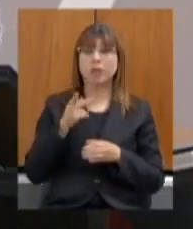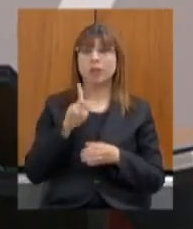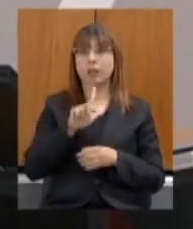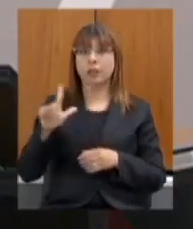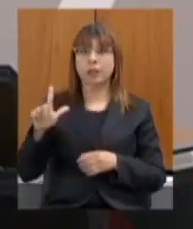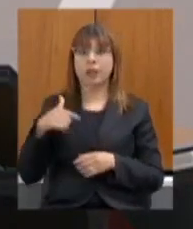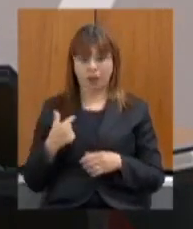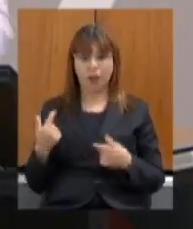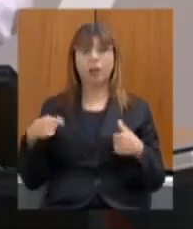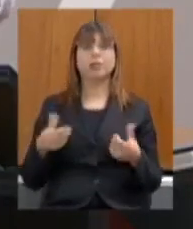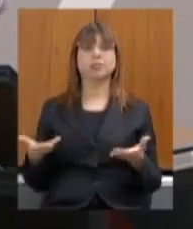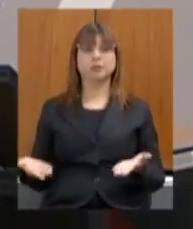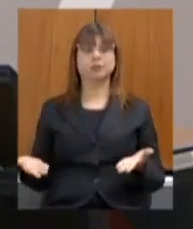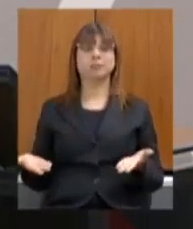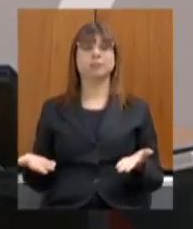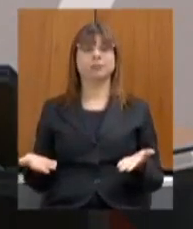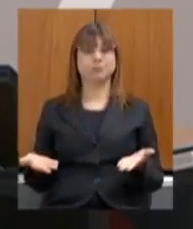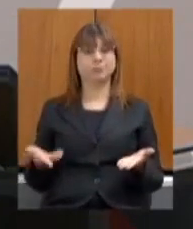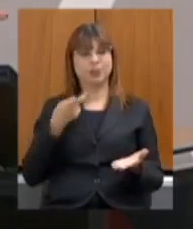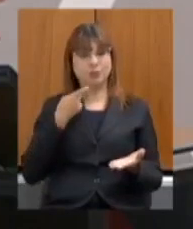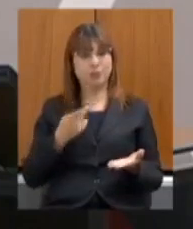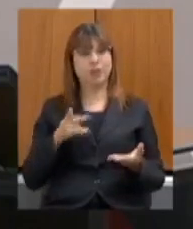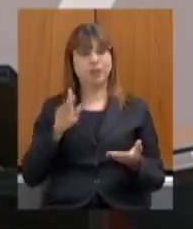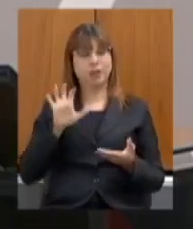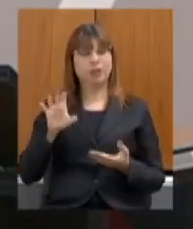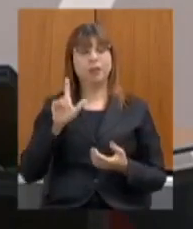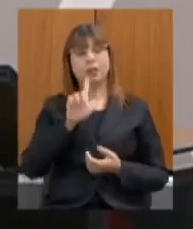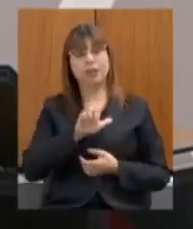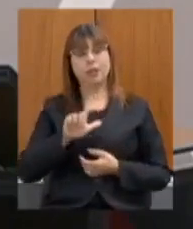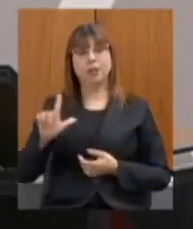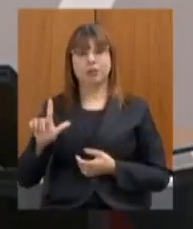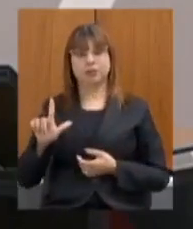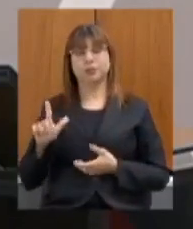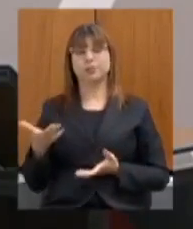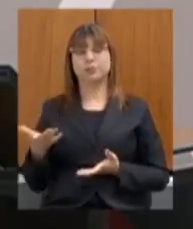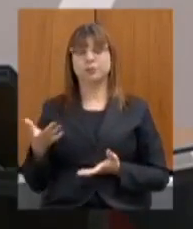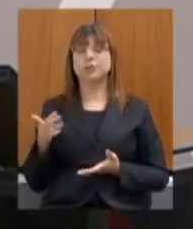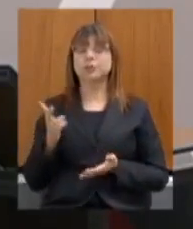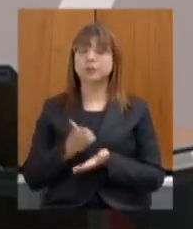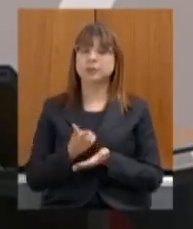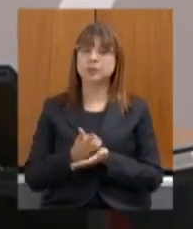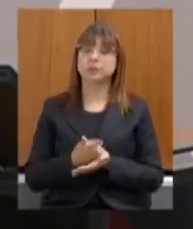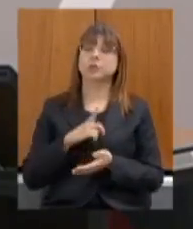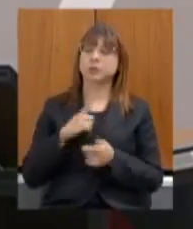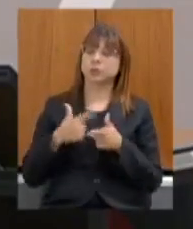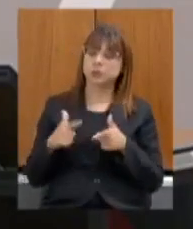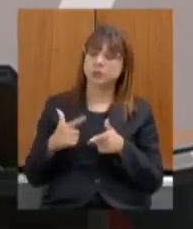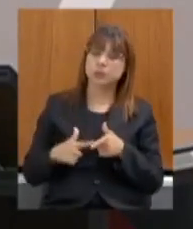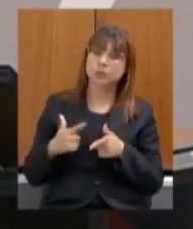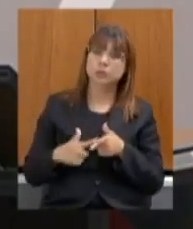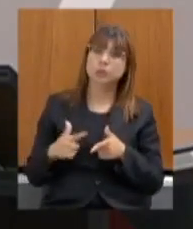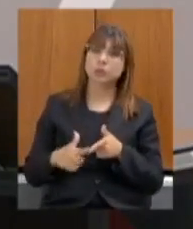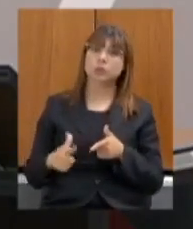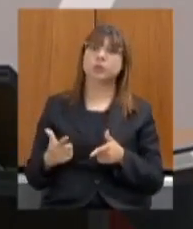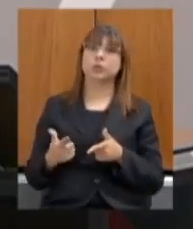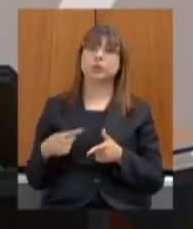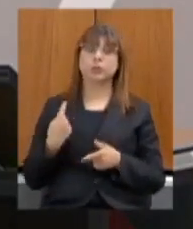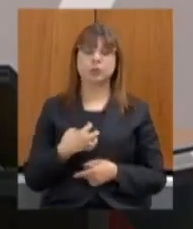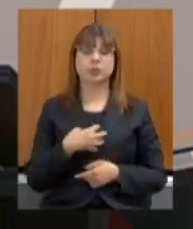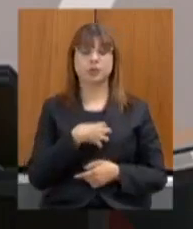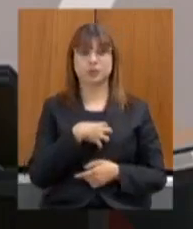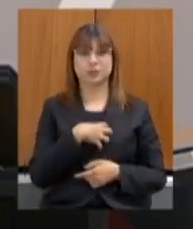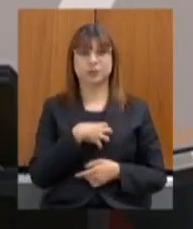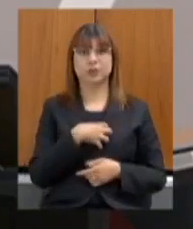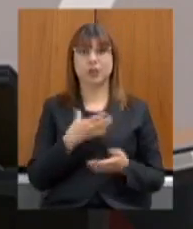estou aqui para falar da região leste, que nós, com todos os problemas que enfrentamos, nos sentimos de